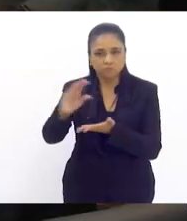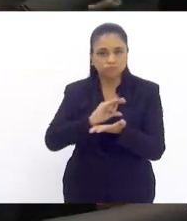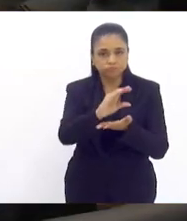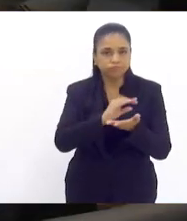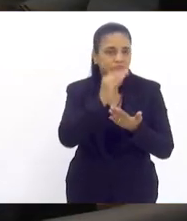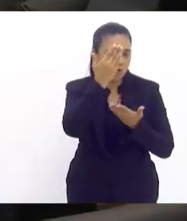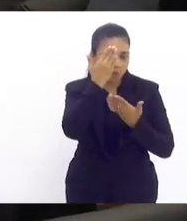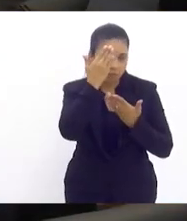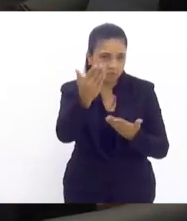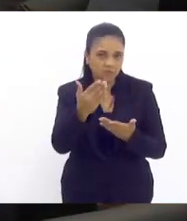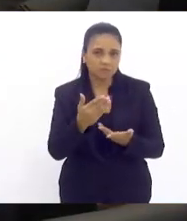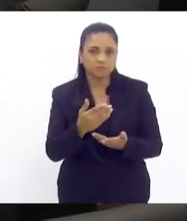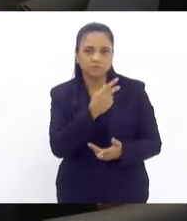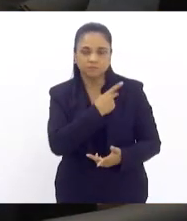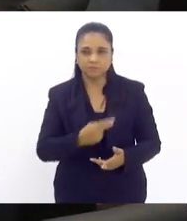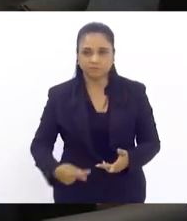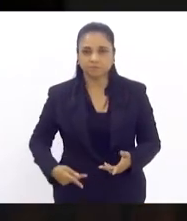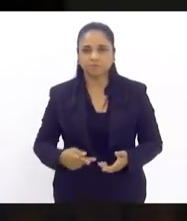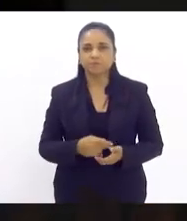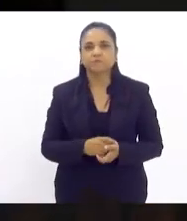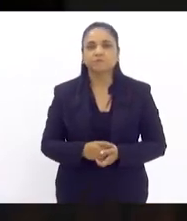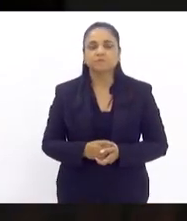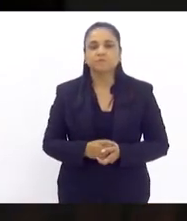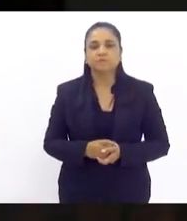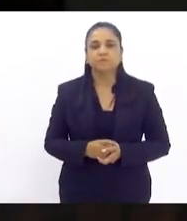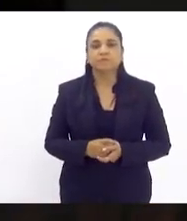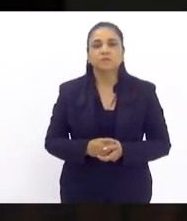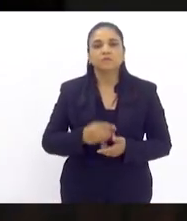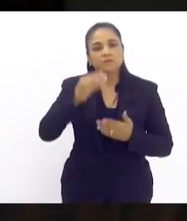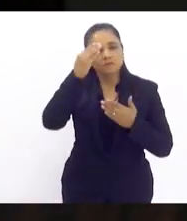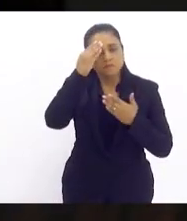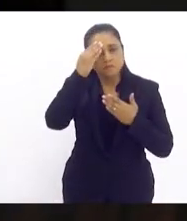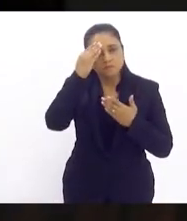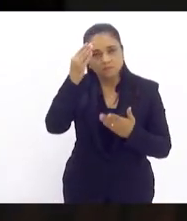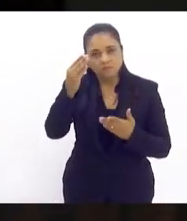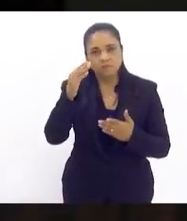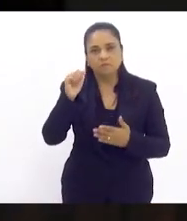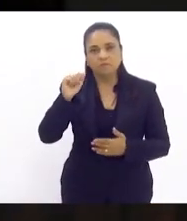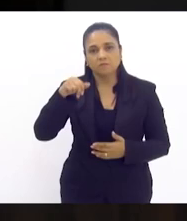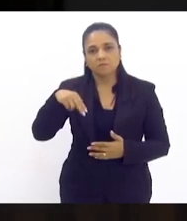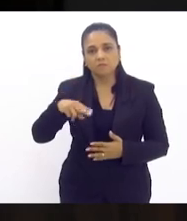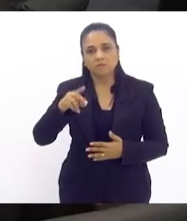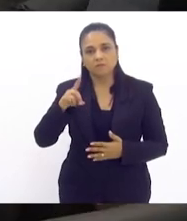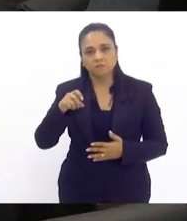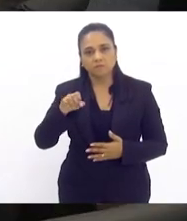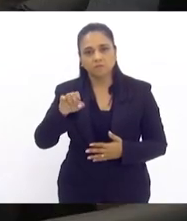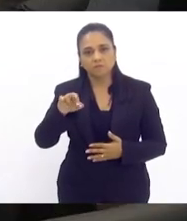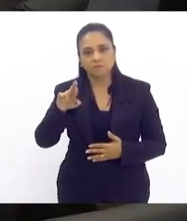presidente. Muito obrigado, deputado Antônio Moraes. Para discutir, deputada Dani Balbi.